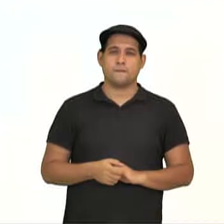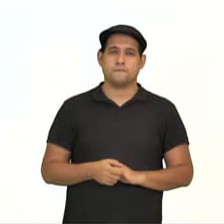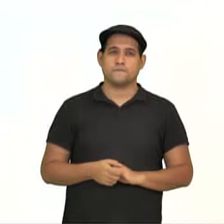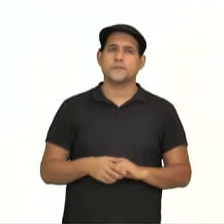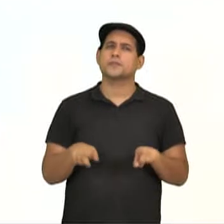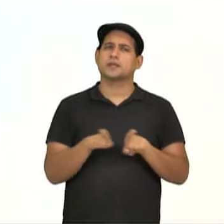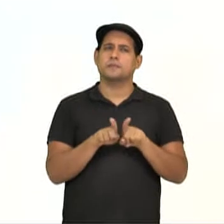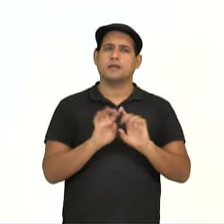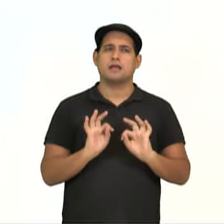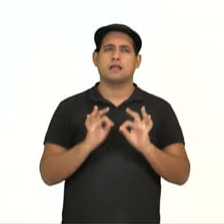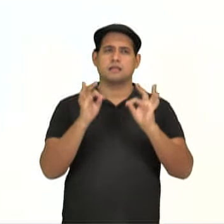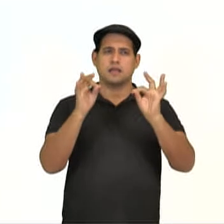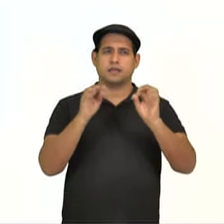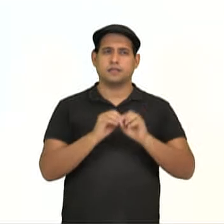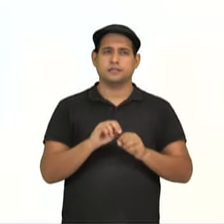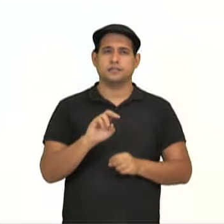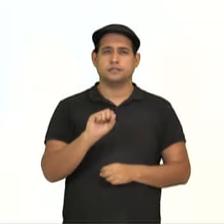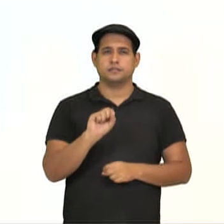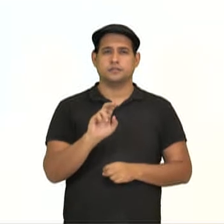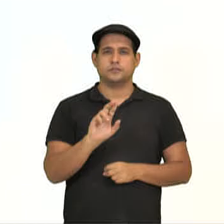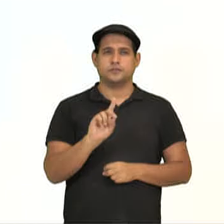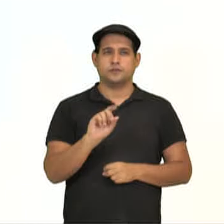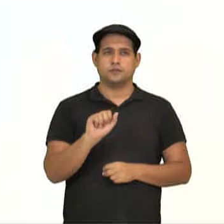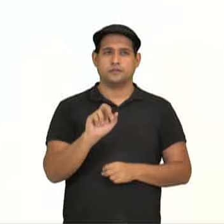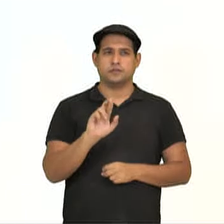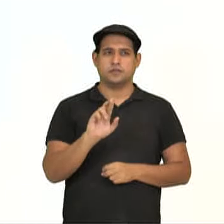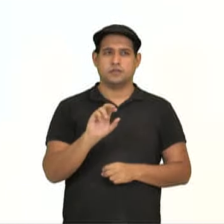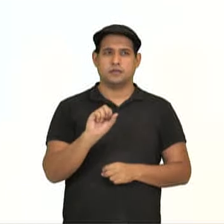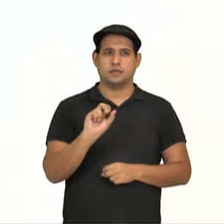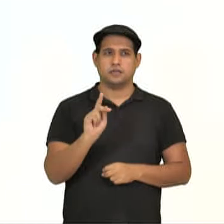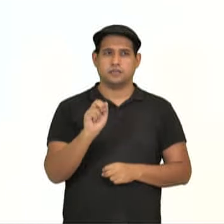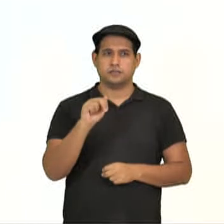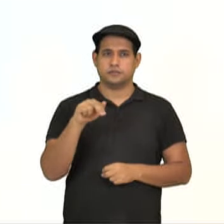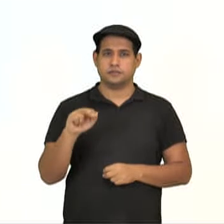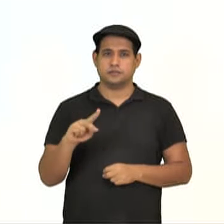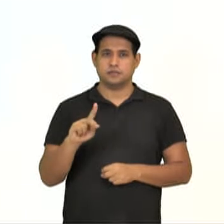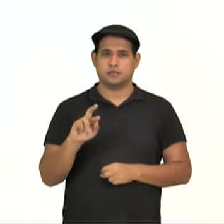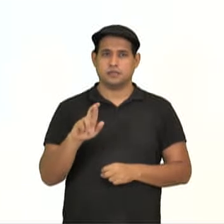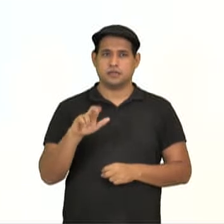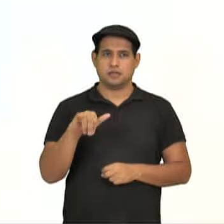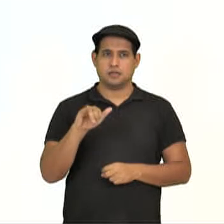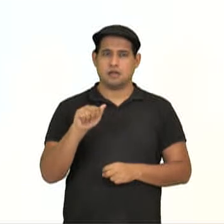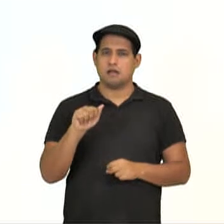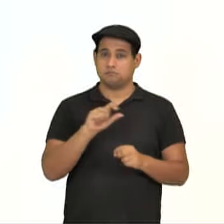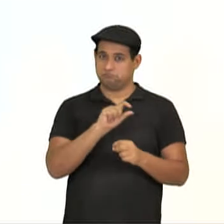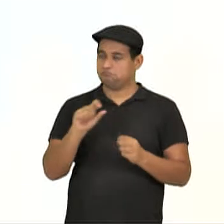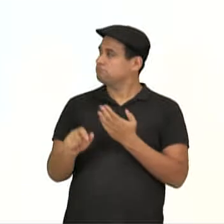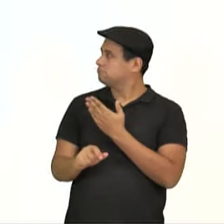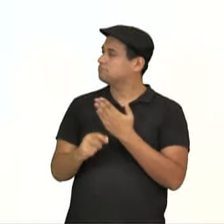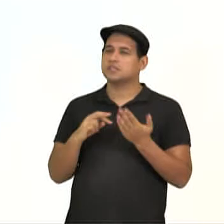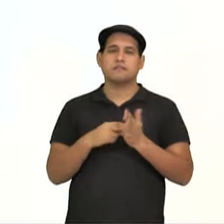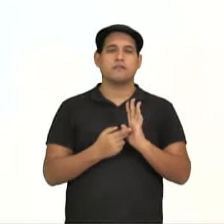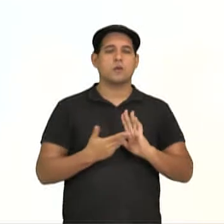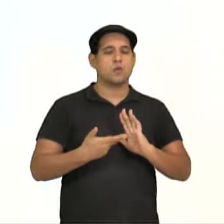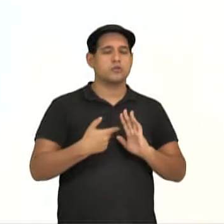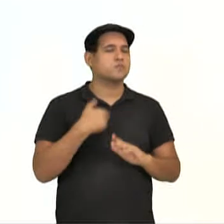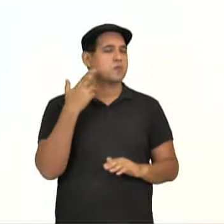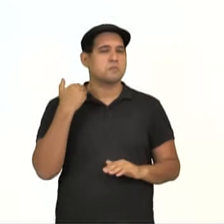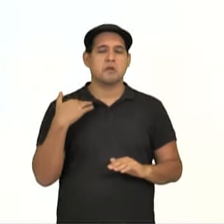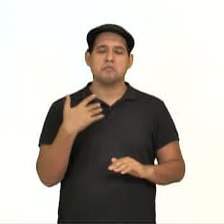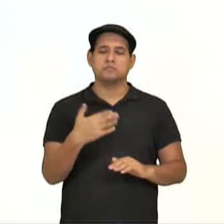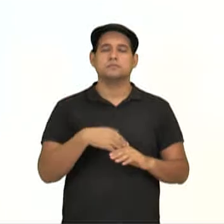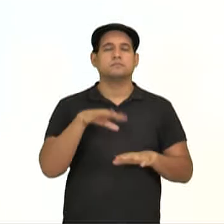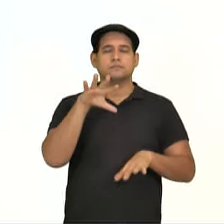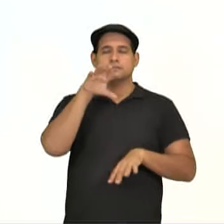Mais uma técnica, então, Sudarshankira. É um tipo de meditação que leva em consideração os ritmos naturais específicos